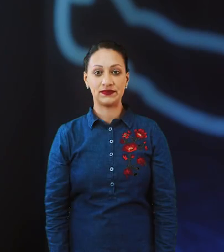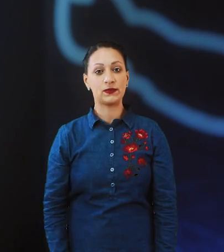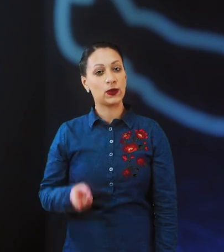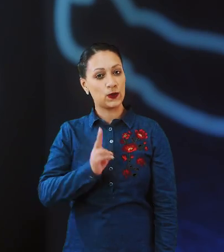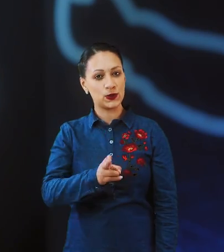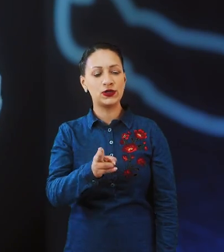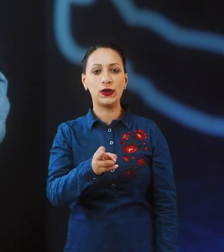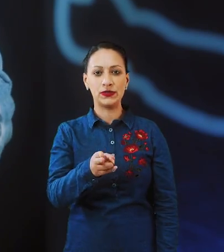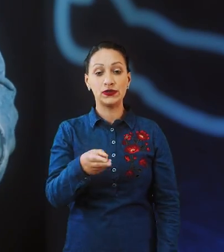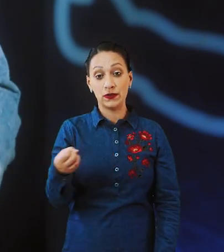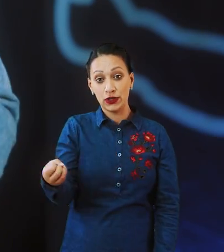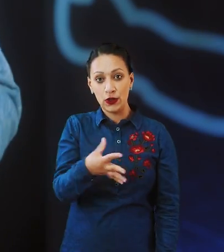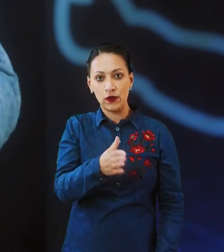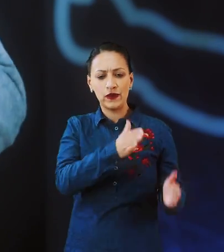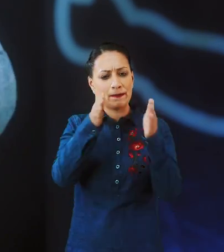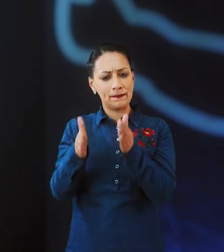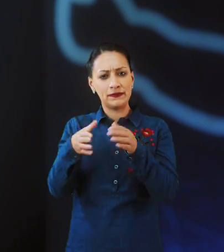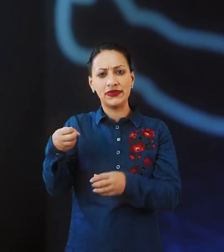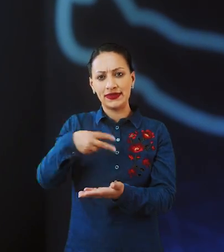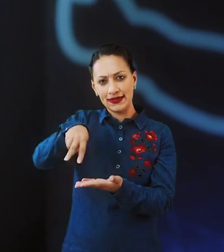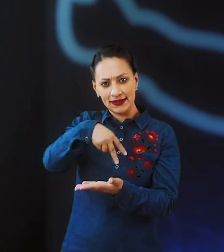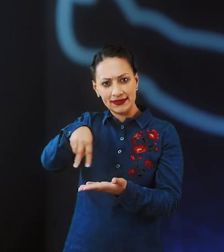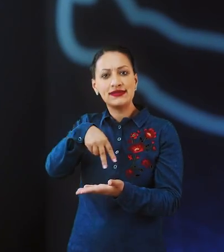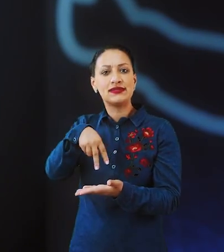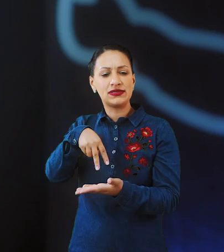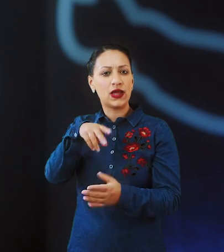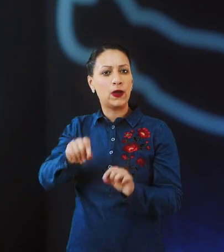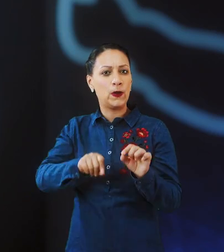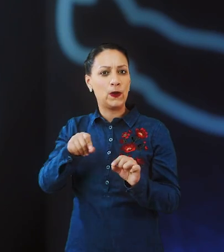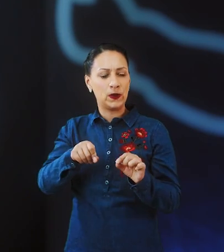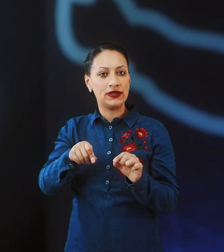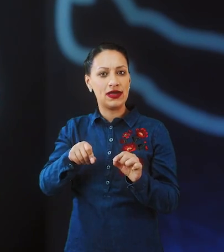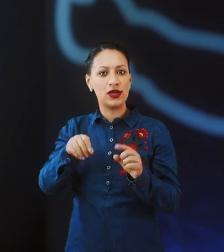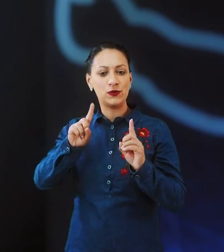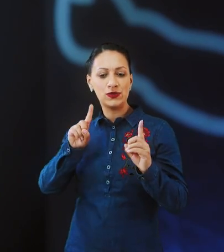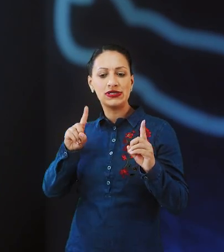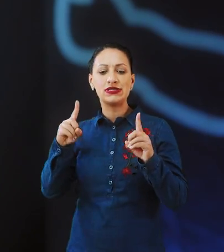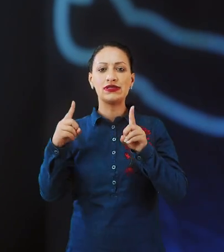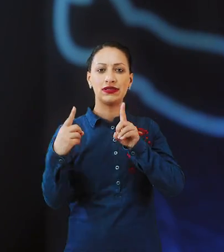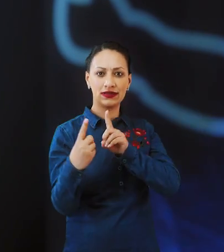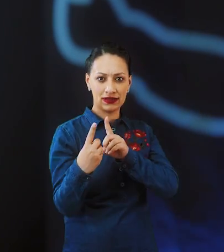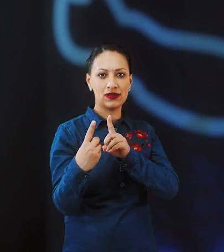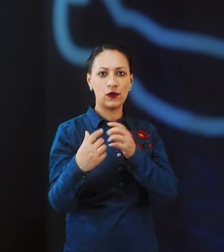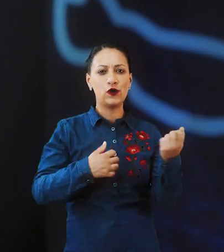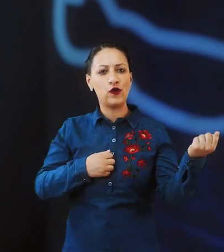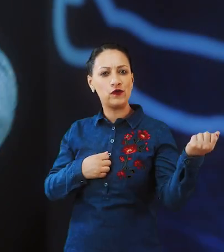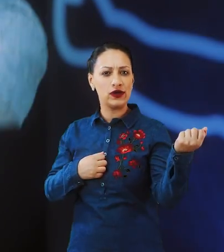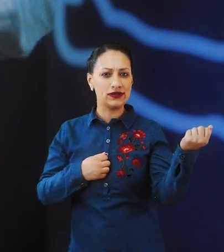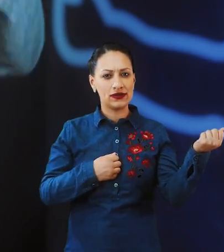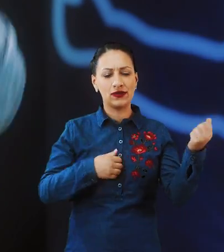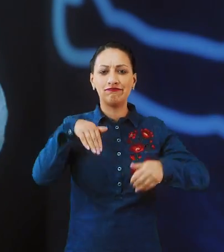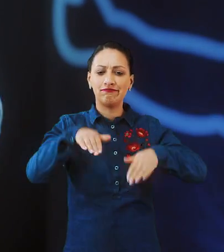Seguimos aqui para uma nova parte da dança, onde é bem enraizado o ciclo do fandango, onde inúmeros sapateios e